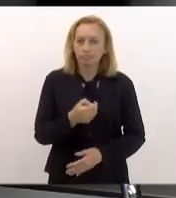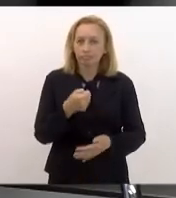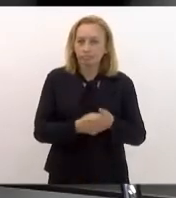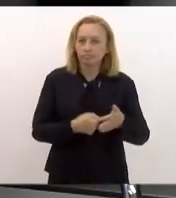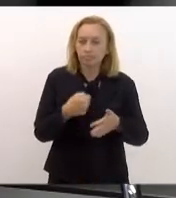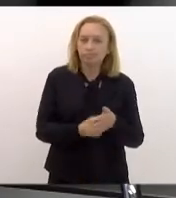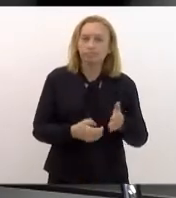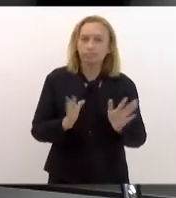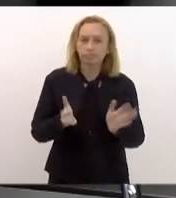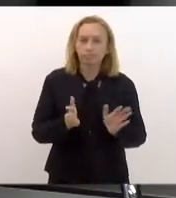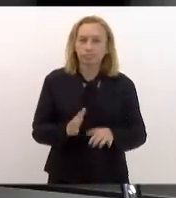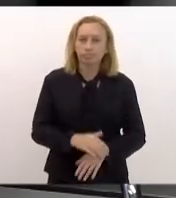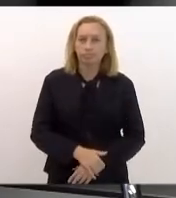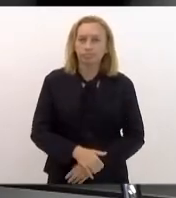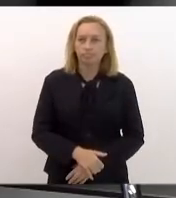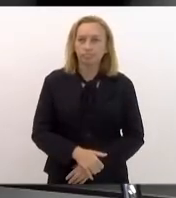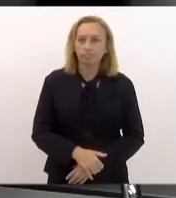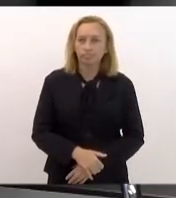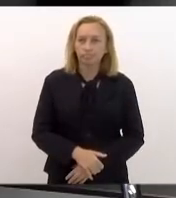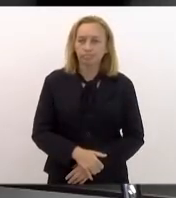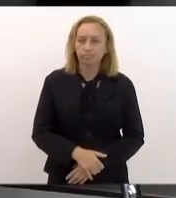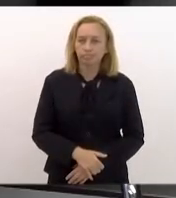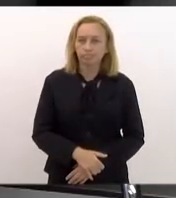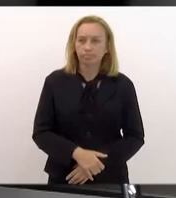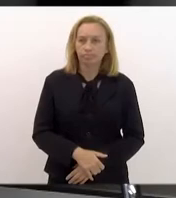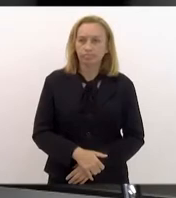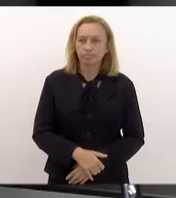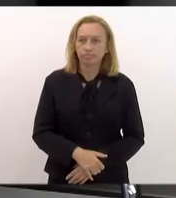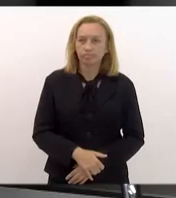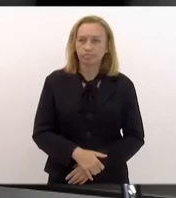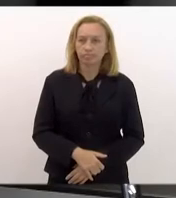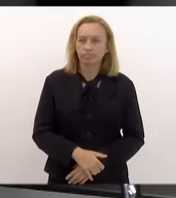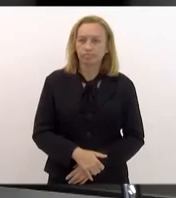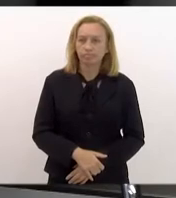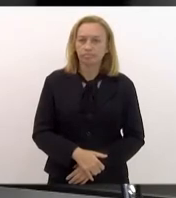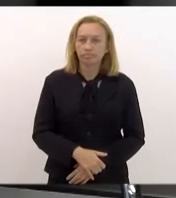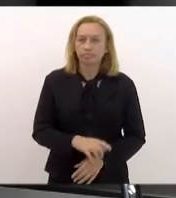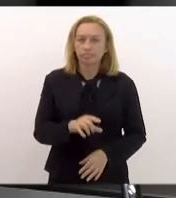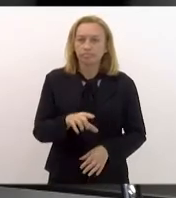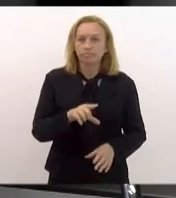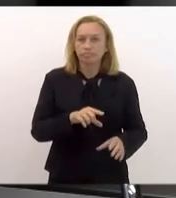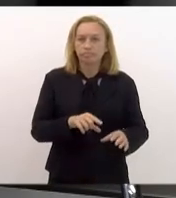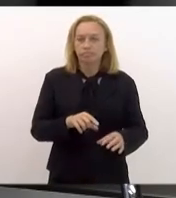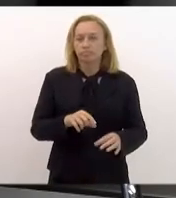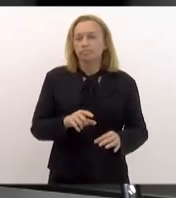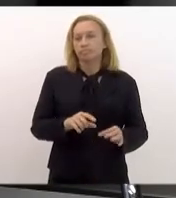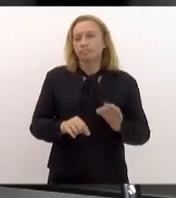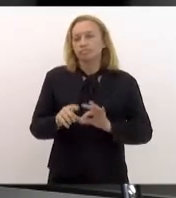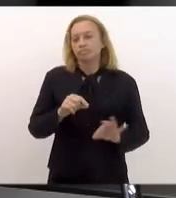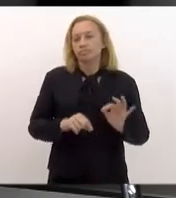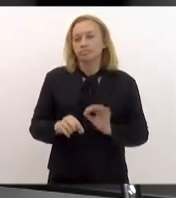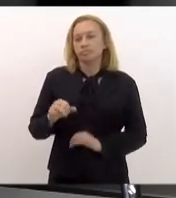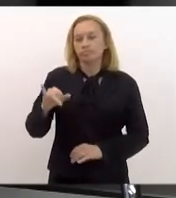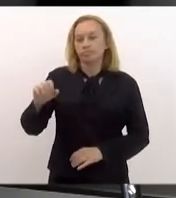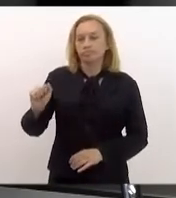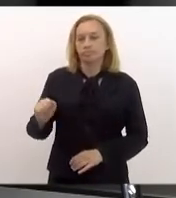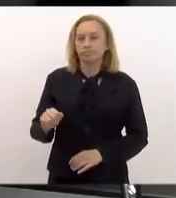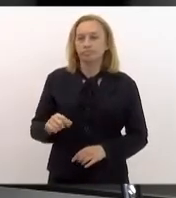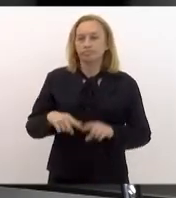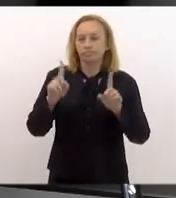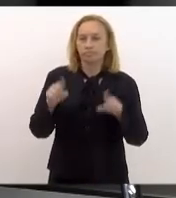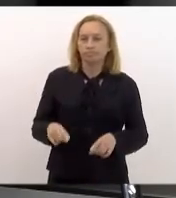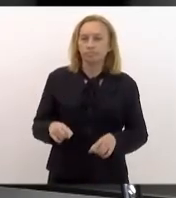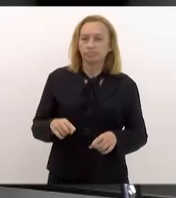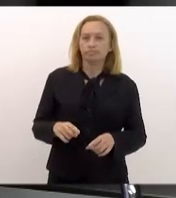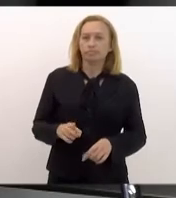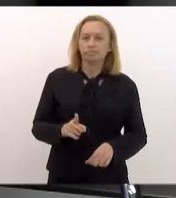temos hoje. Né, hoje, dentro dos processos decisórios do INEA, são funcionários de carreira, o gabinete hoje da presidência, o único extra-quadro sou